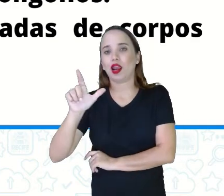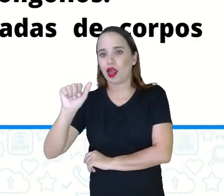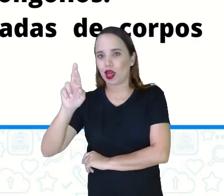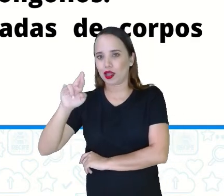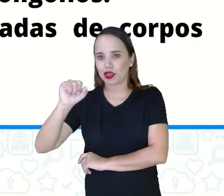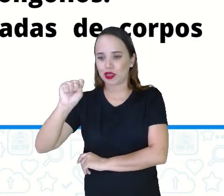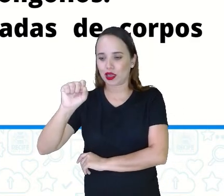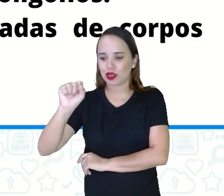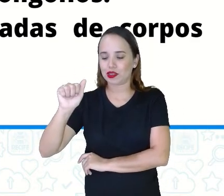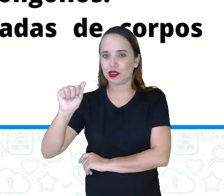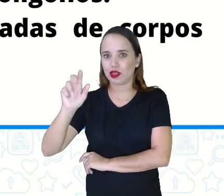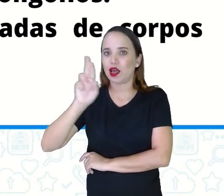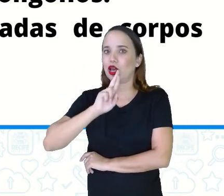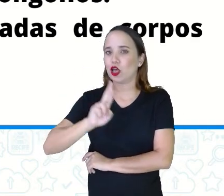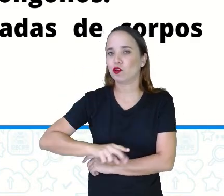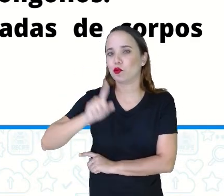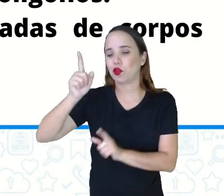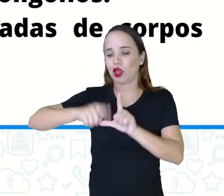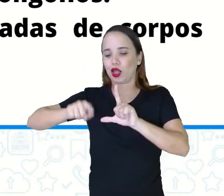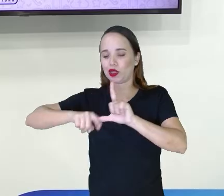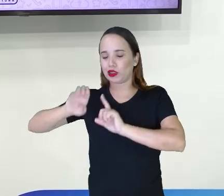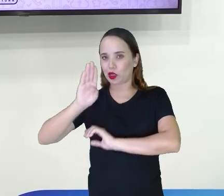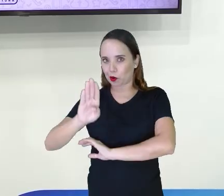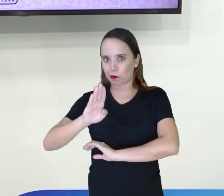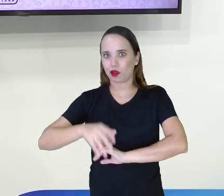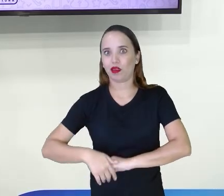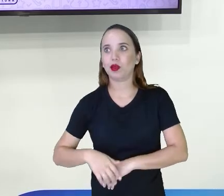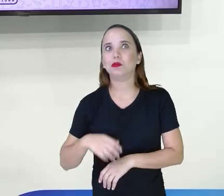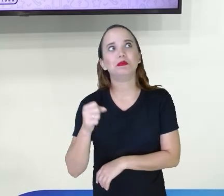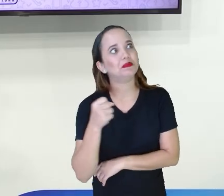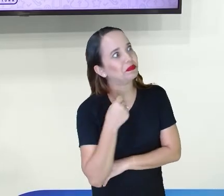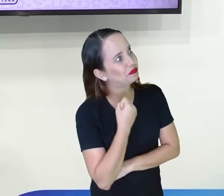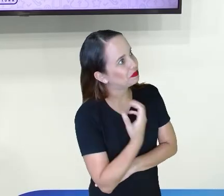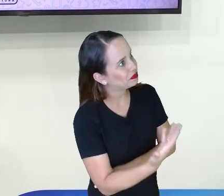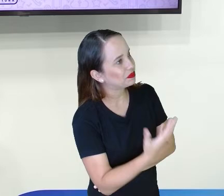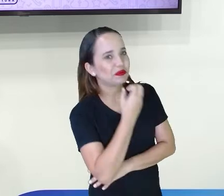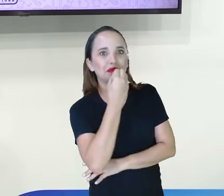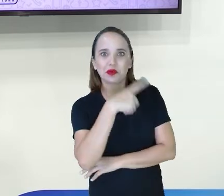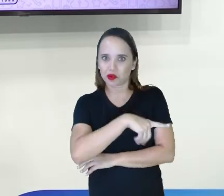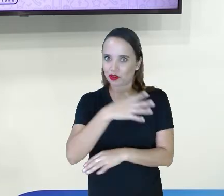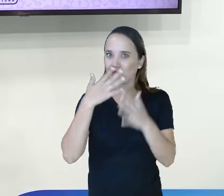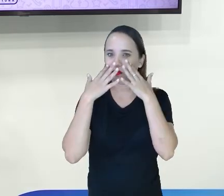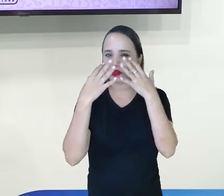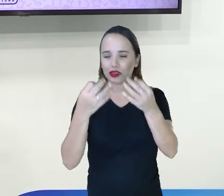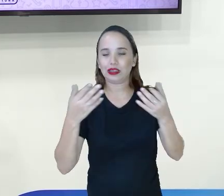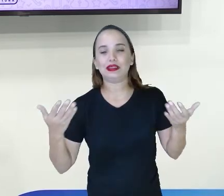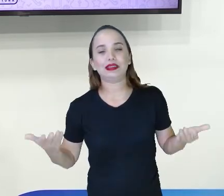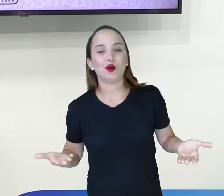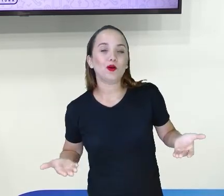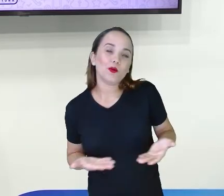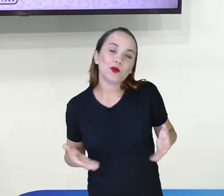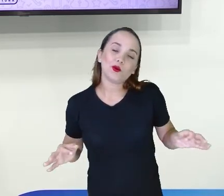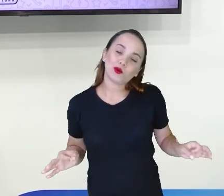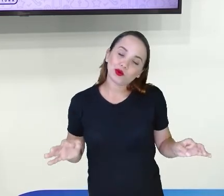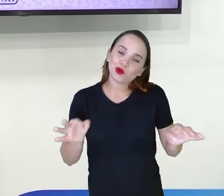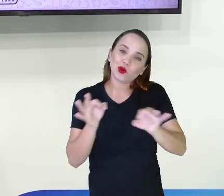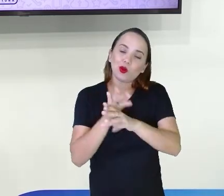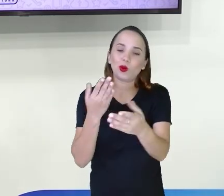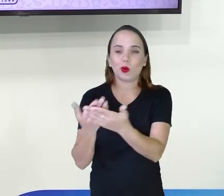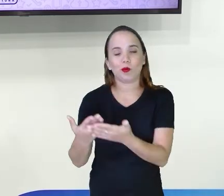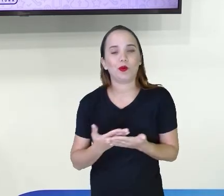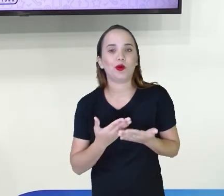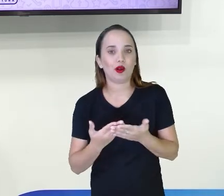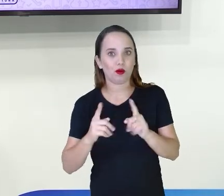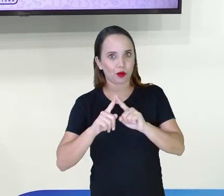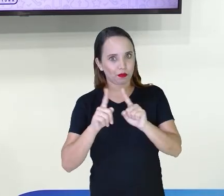de bola. Larissa estava atenta, hein? Bom, pessoal, por hoje a nossa aula chegou ao fim.